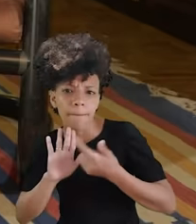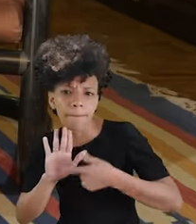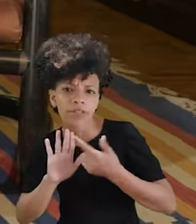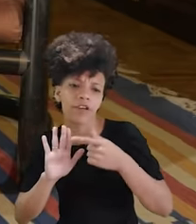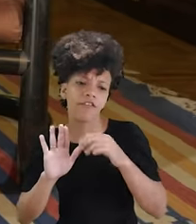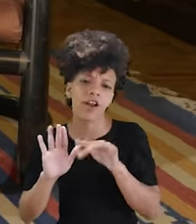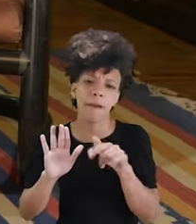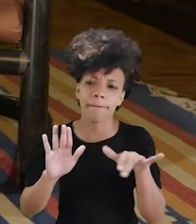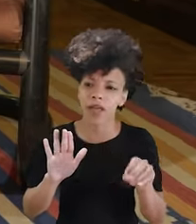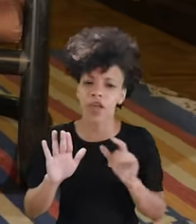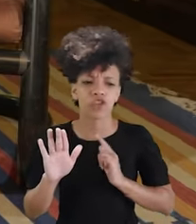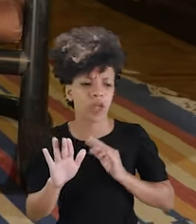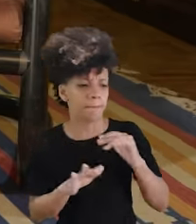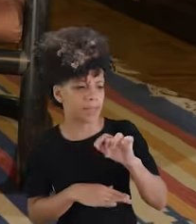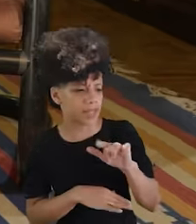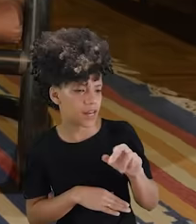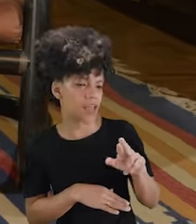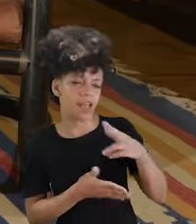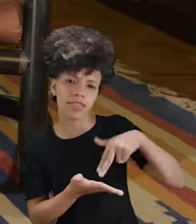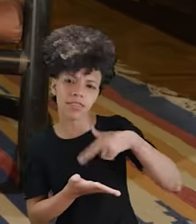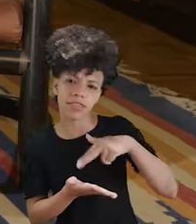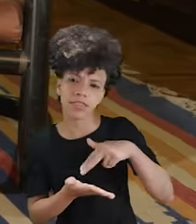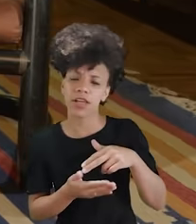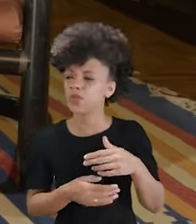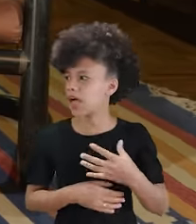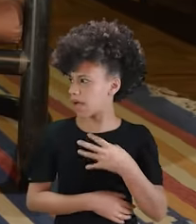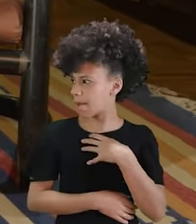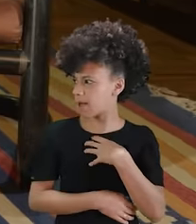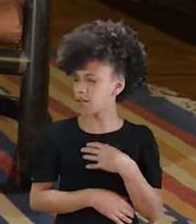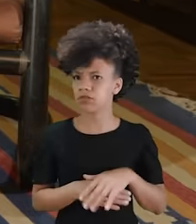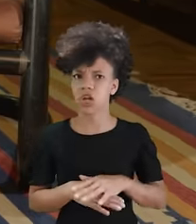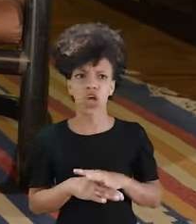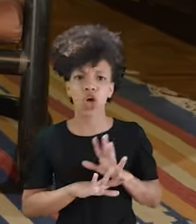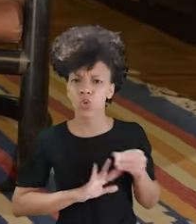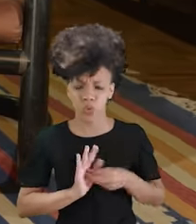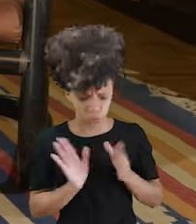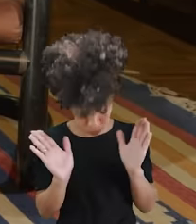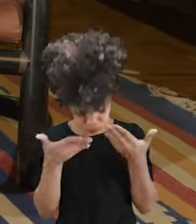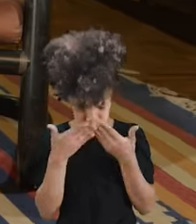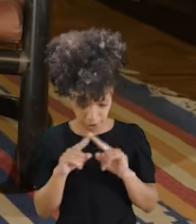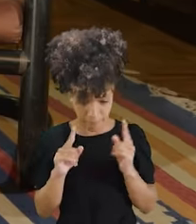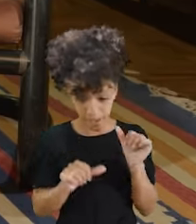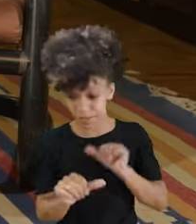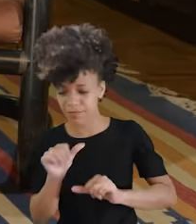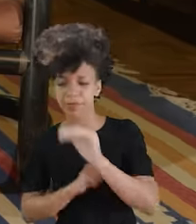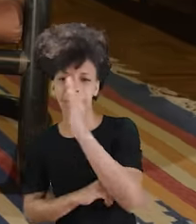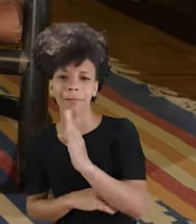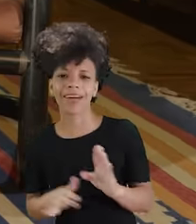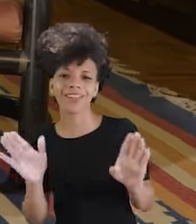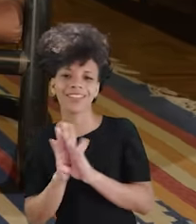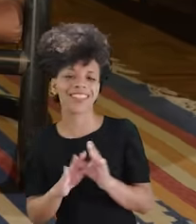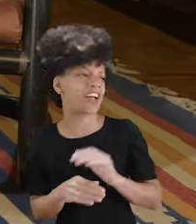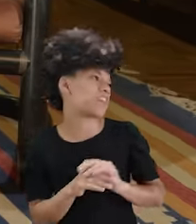Flamengo aí te humilha dançando com a baiana aqui na nossa eu quero ficar do campo durante era carrancudo mas vira um outro Alemanha